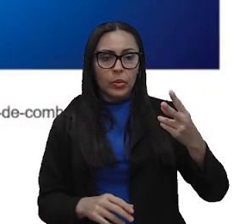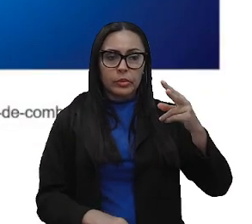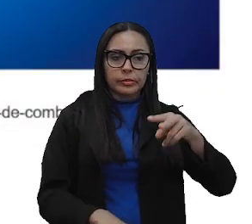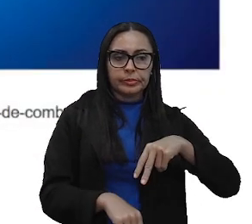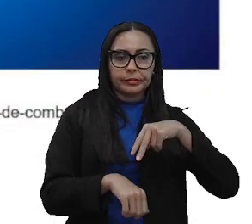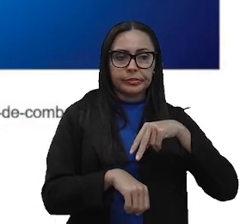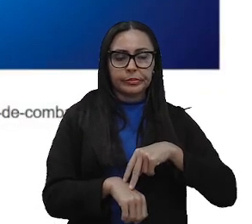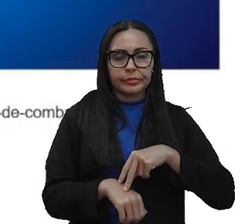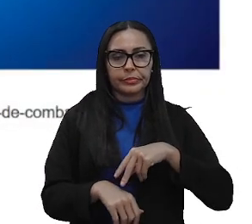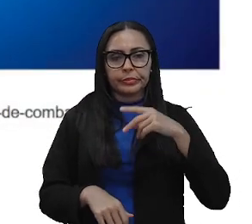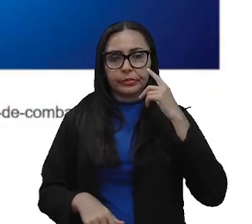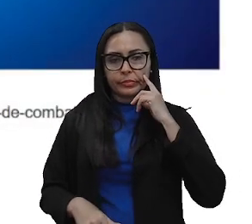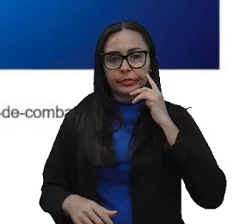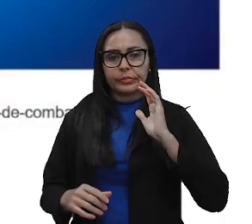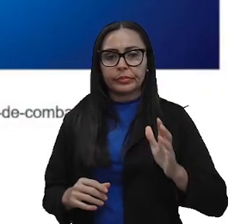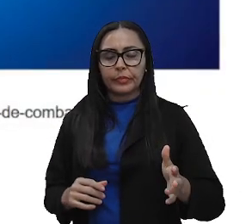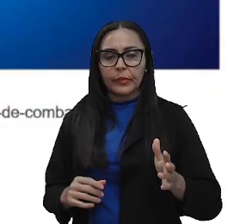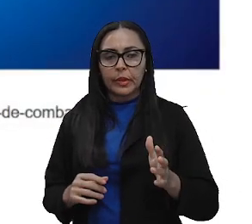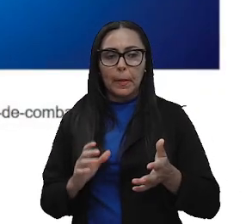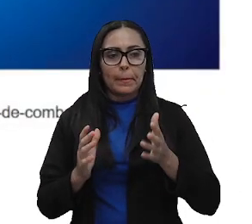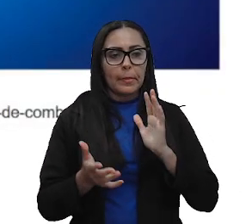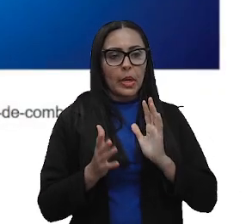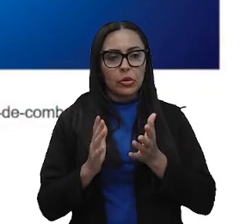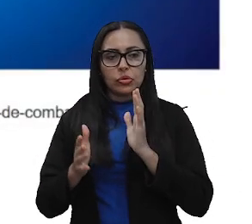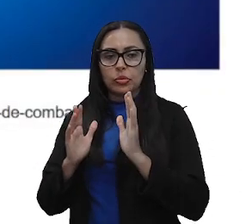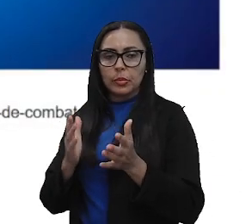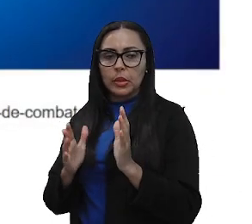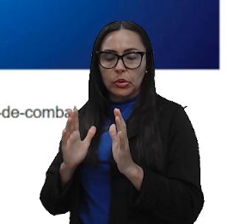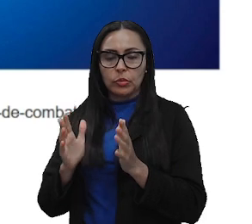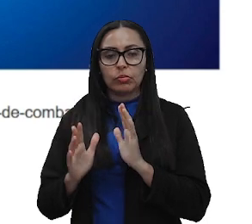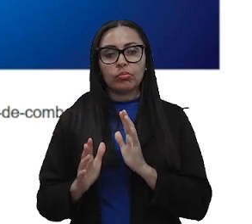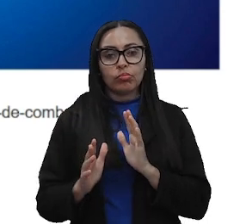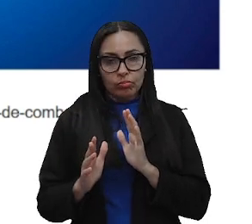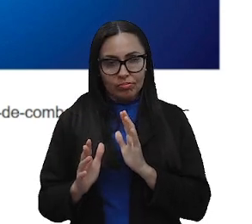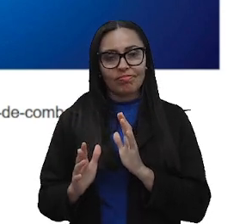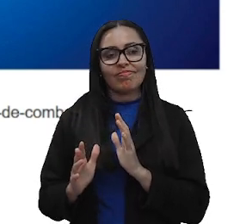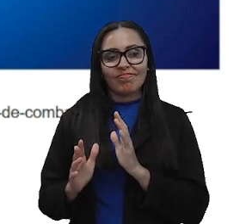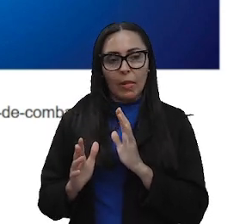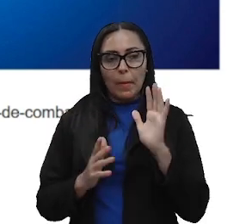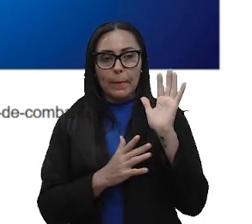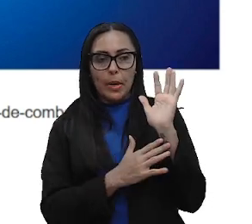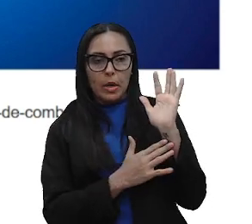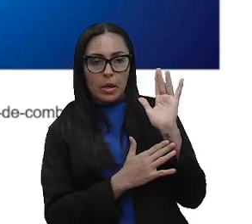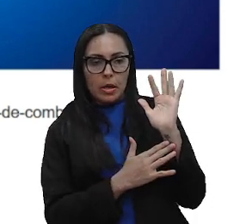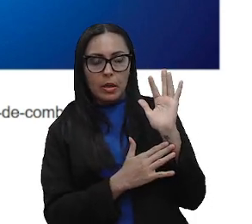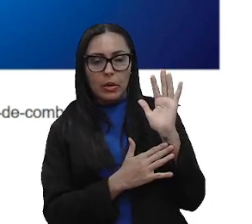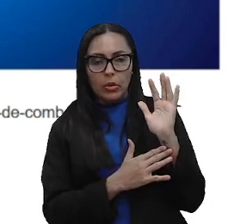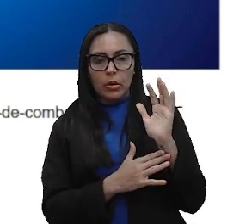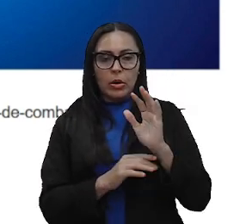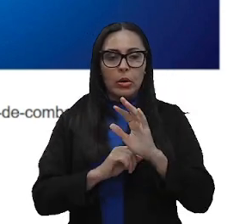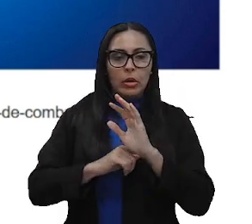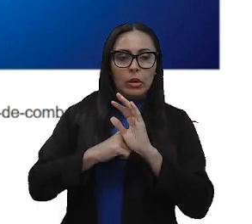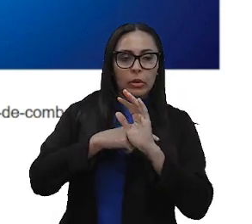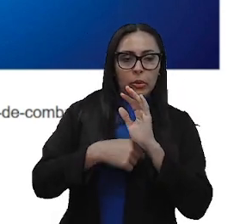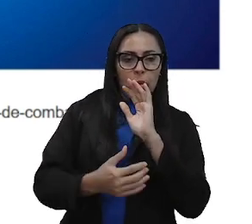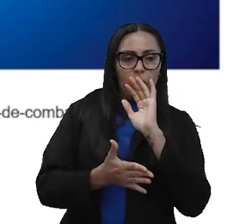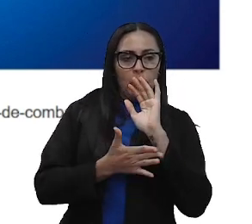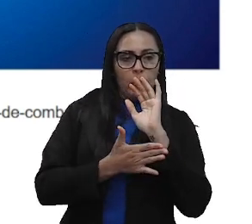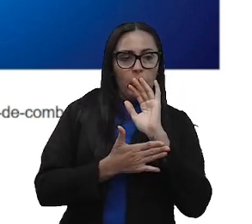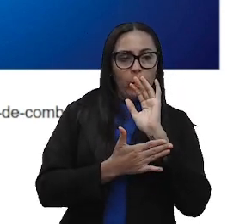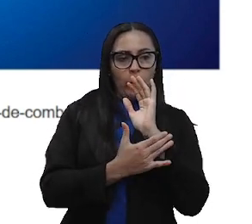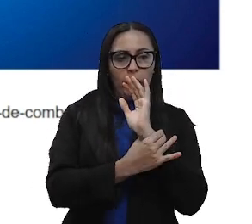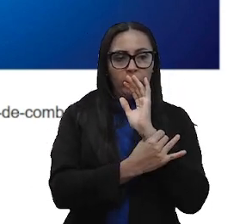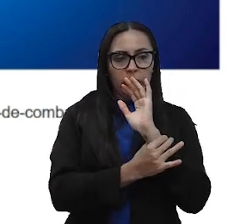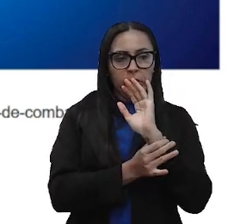E ela mexe muito os membros superiores, né? A mão, o punho, ela mexe muito o braço,